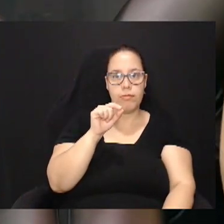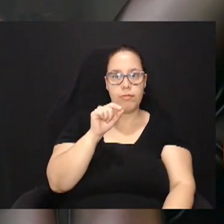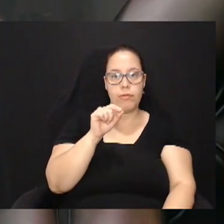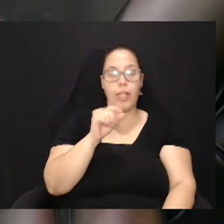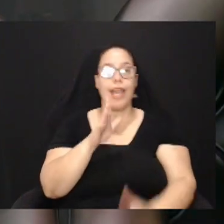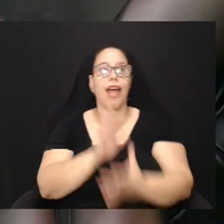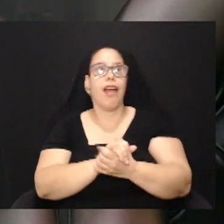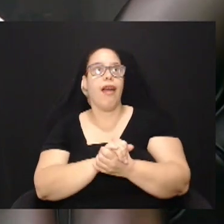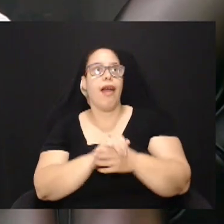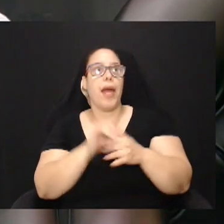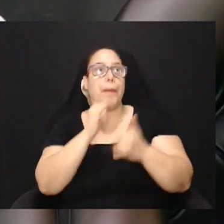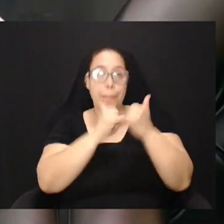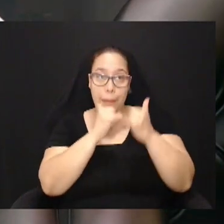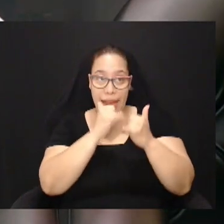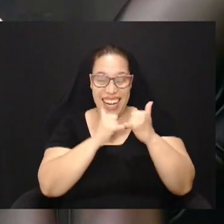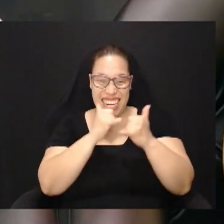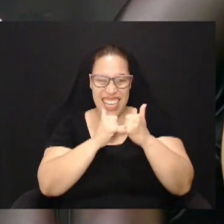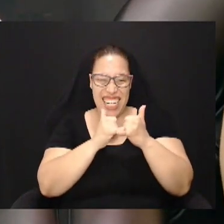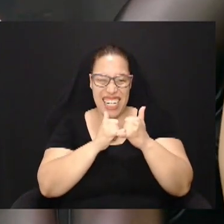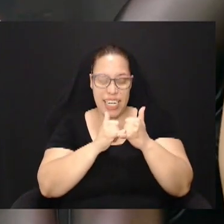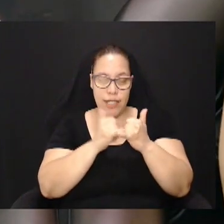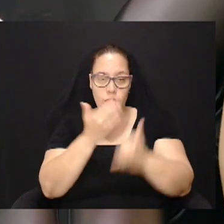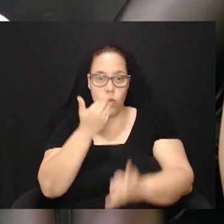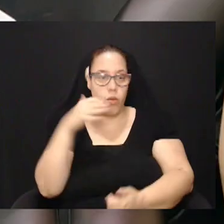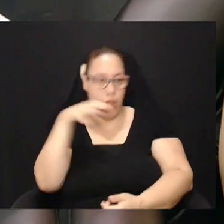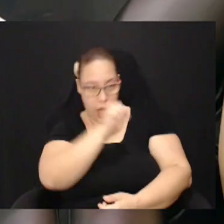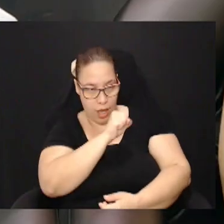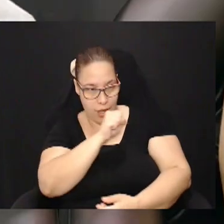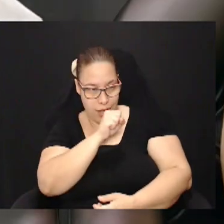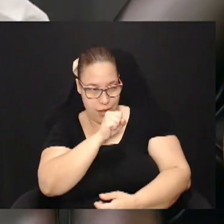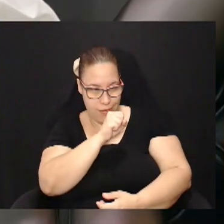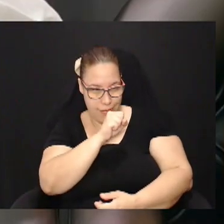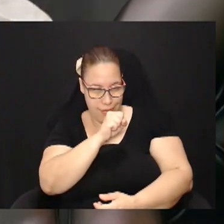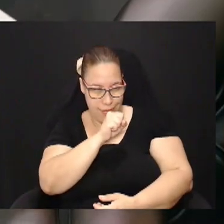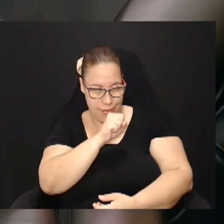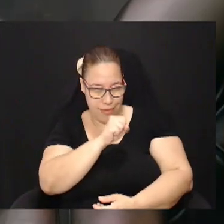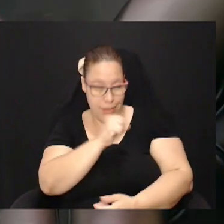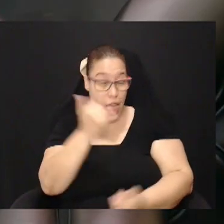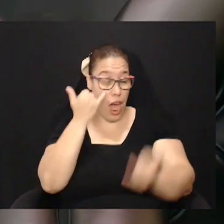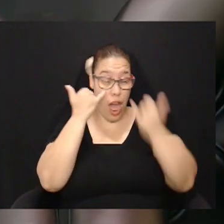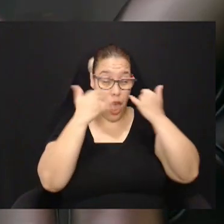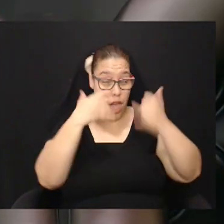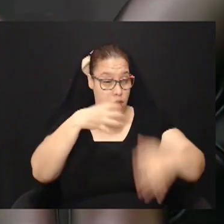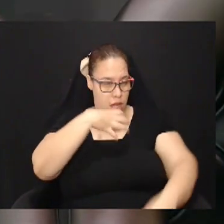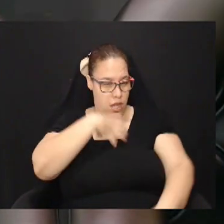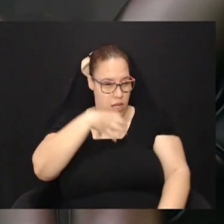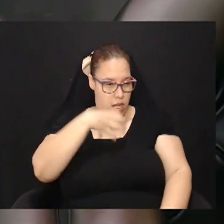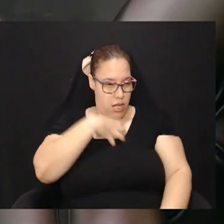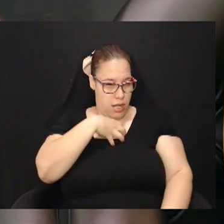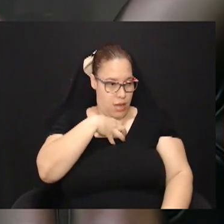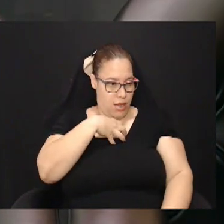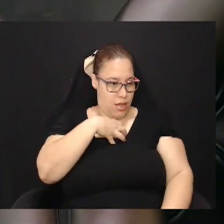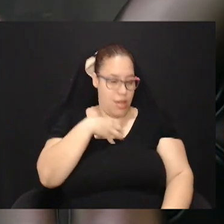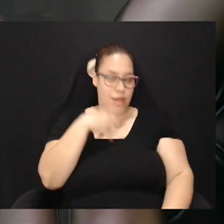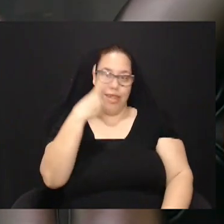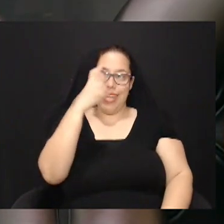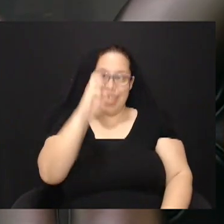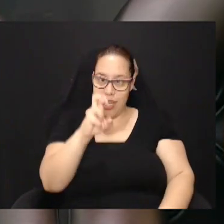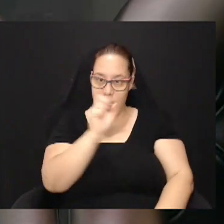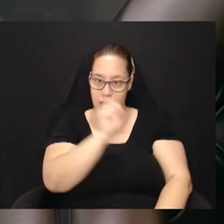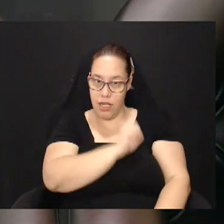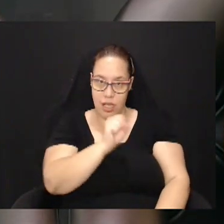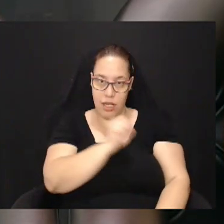Exato. Né? Sim. Então, e dá aquela sensação de que em 15 segundos você está super informado.